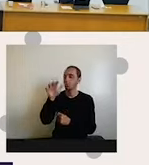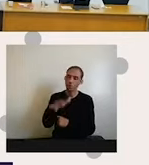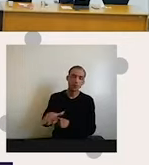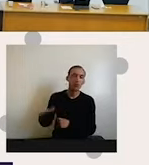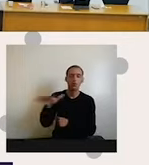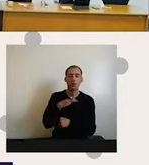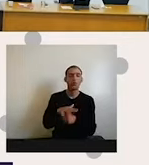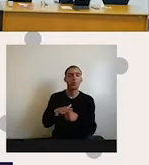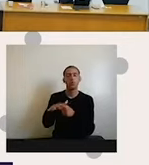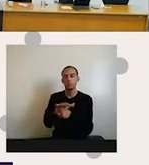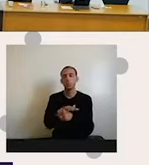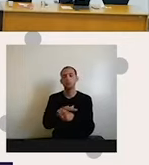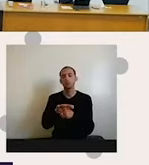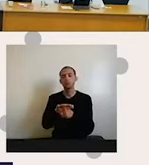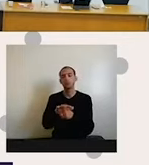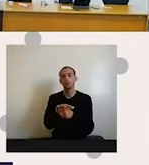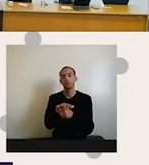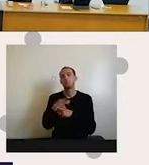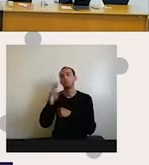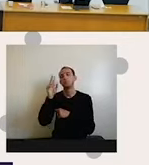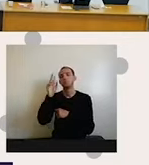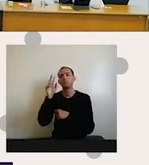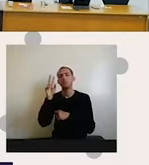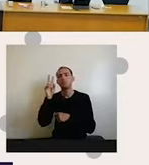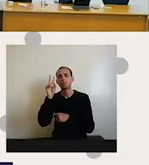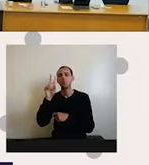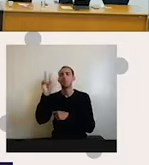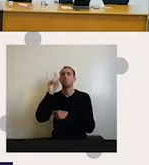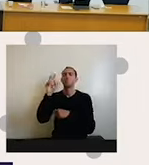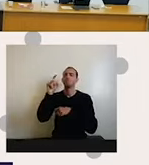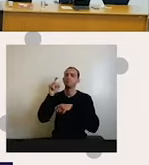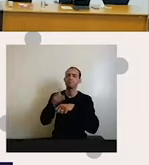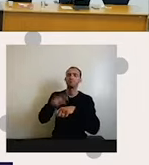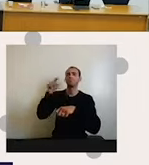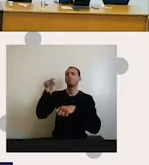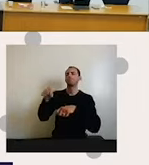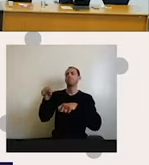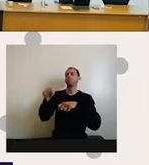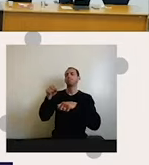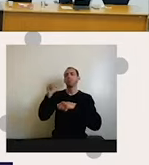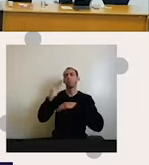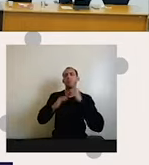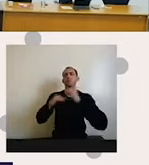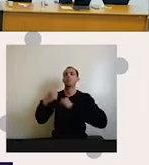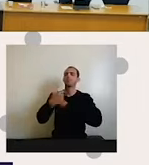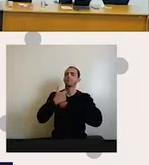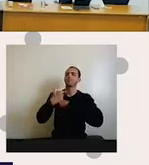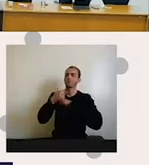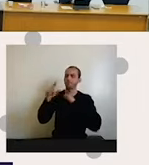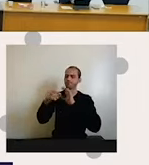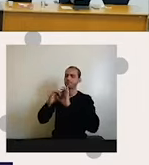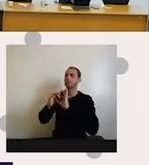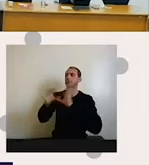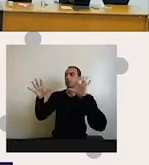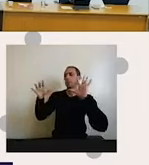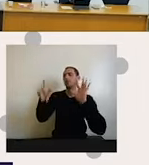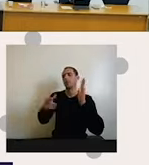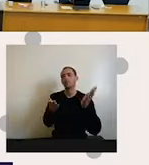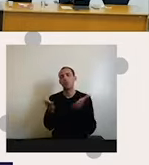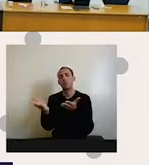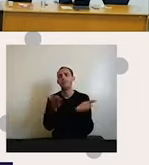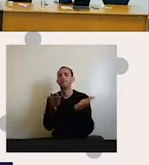esses peritos são profissionais liberais que prestam serviço à justiça. A partir da figura do honorário de sucumbência, a gente